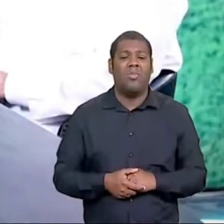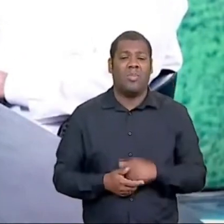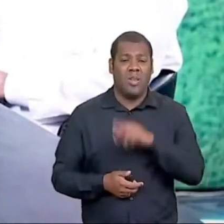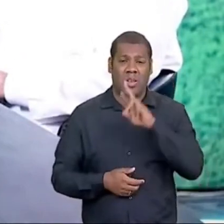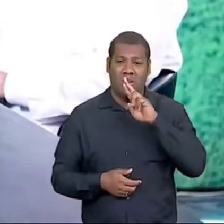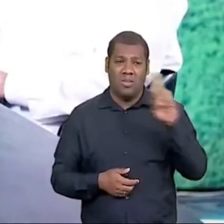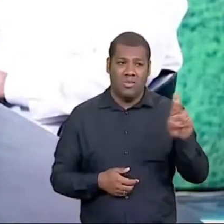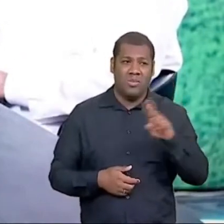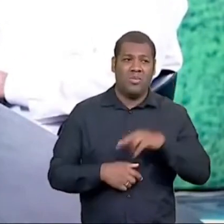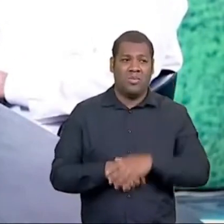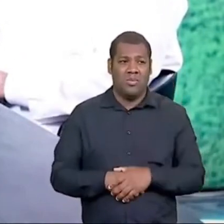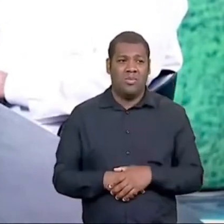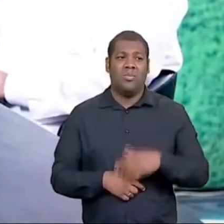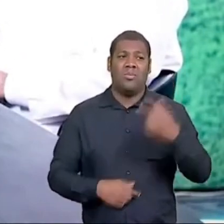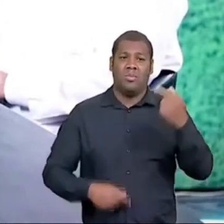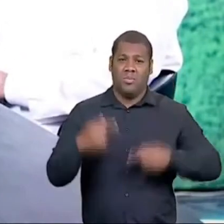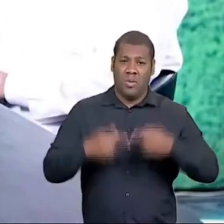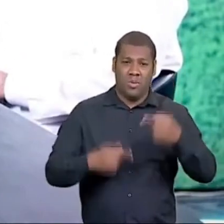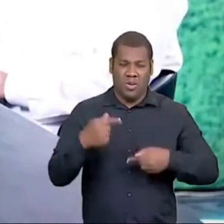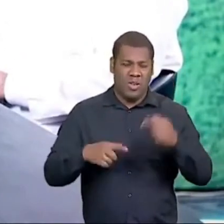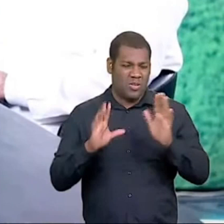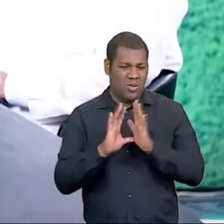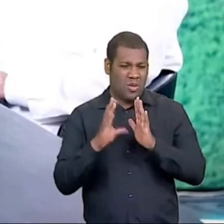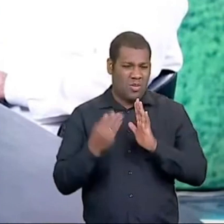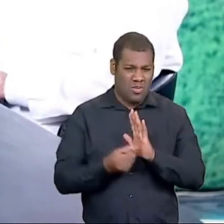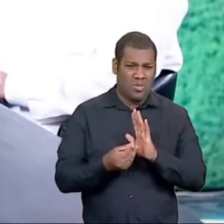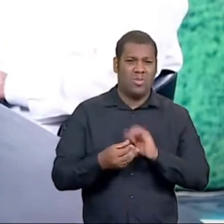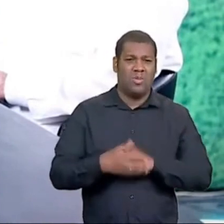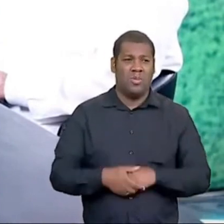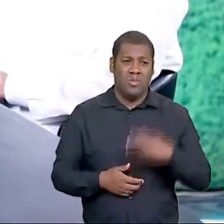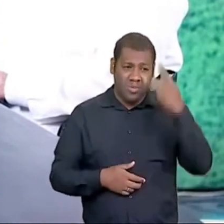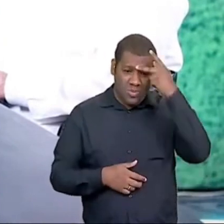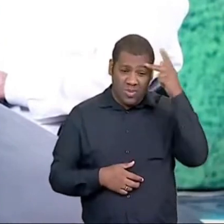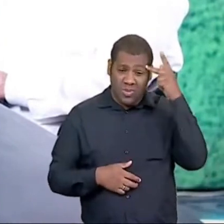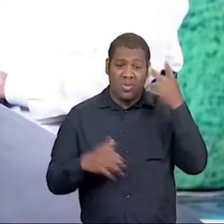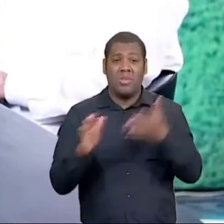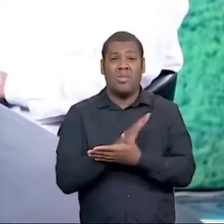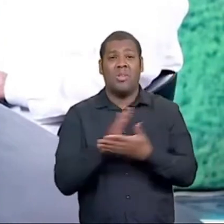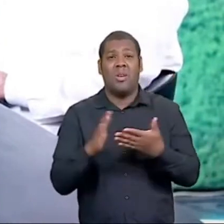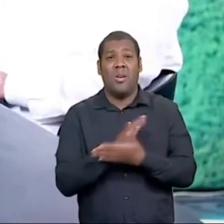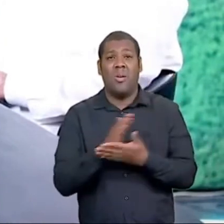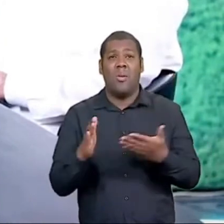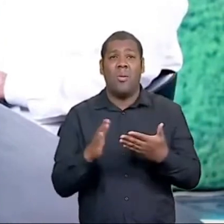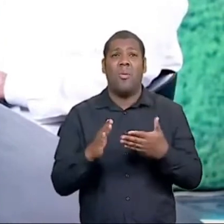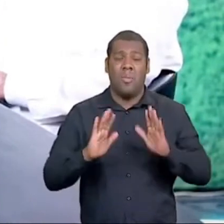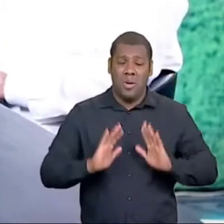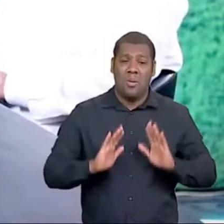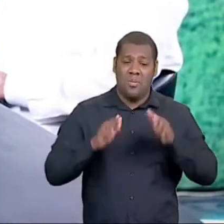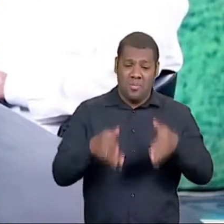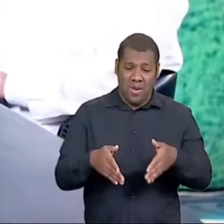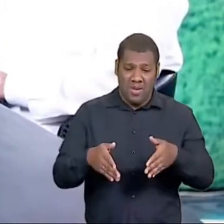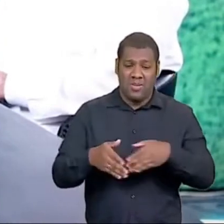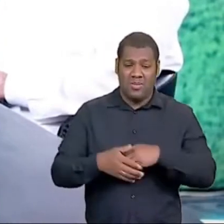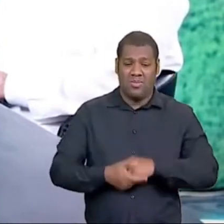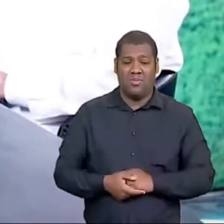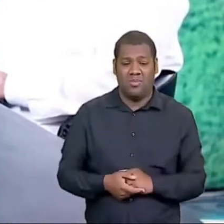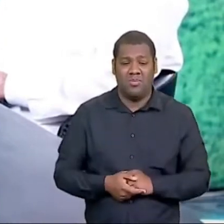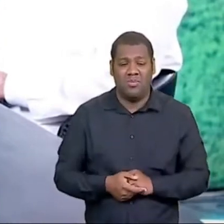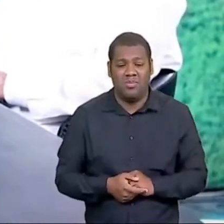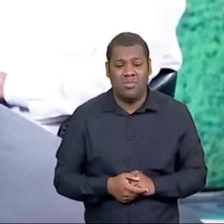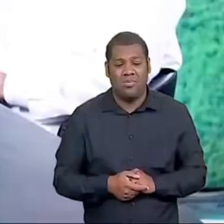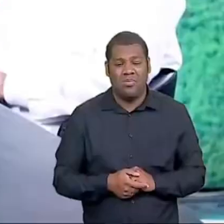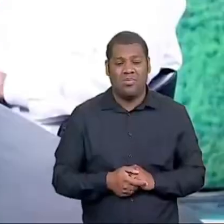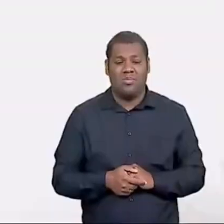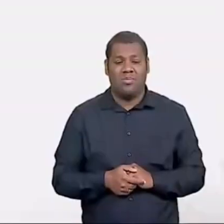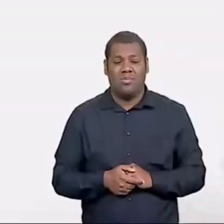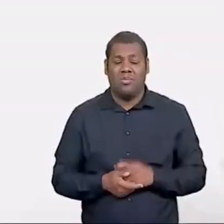querendo participar também e passar a sua mensagem para os líderes que começam o seu encontro. Eu vou dar aqui para você dá uma olhada